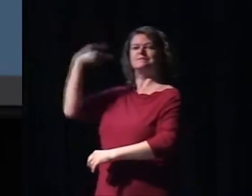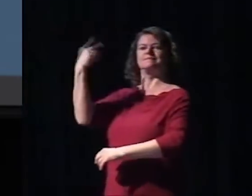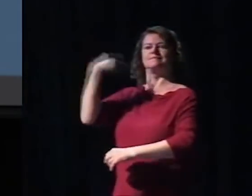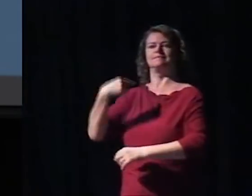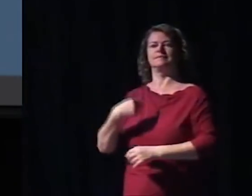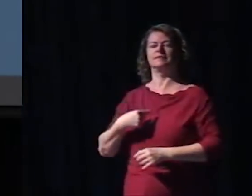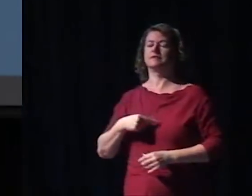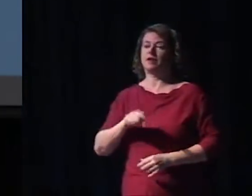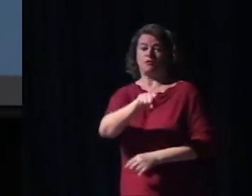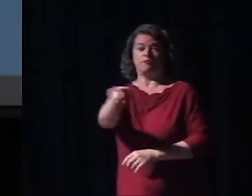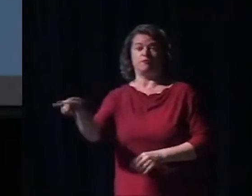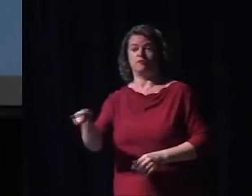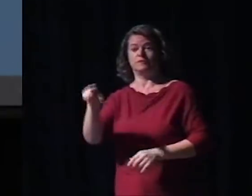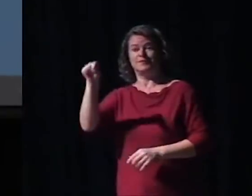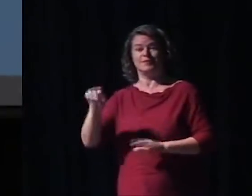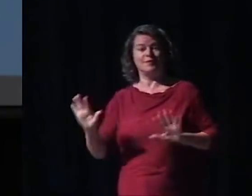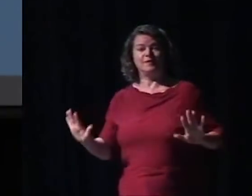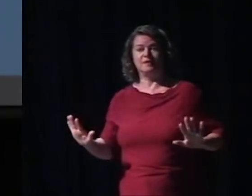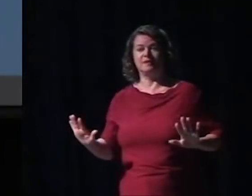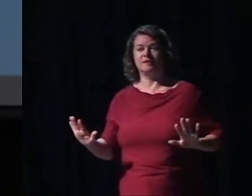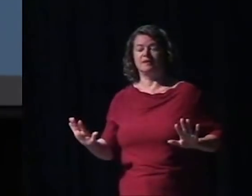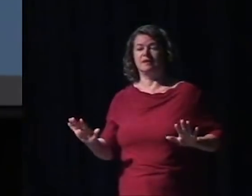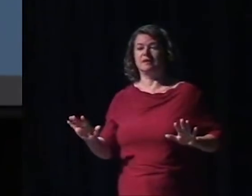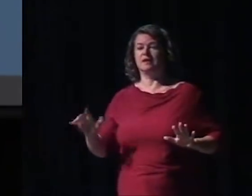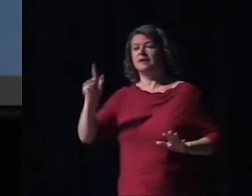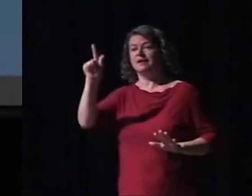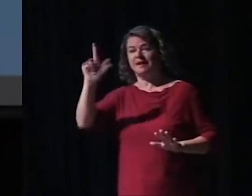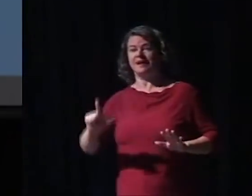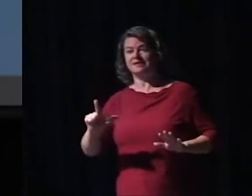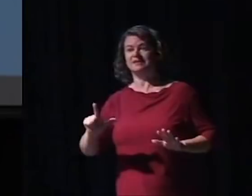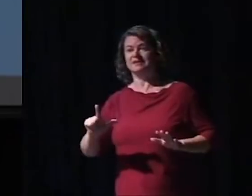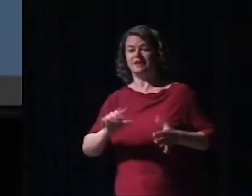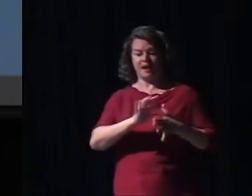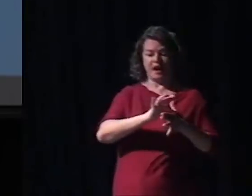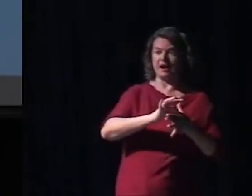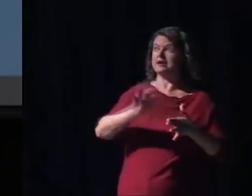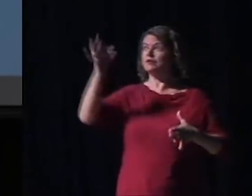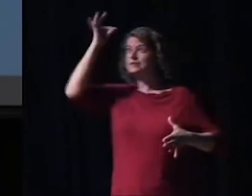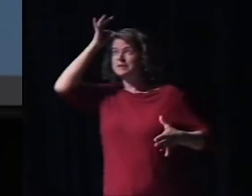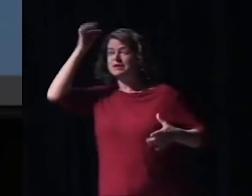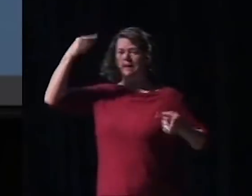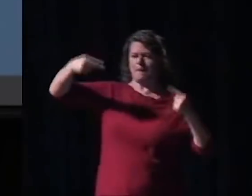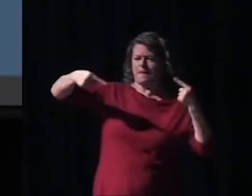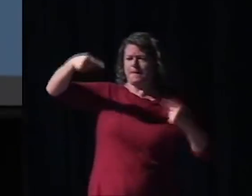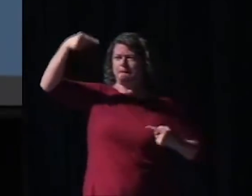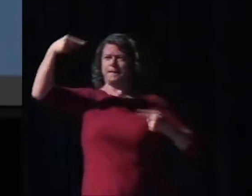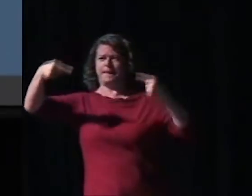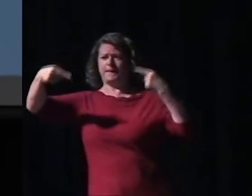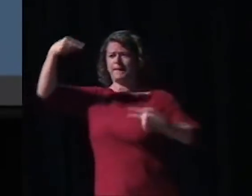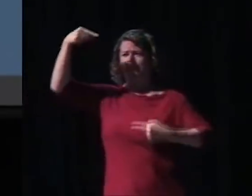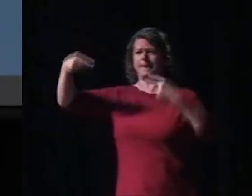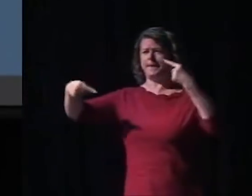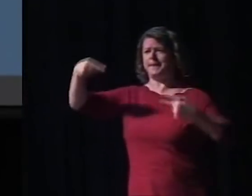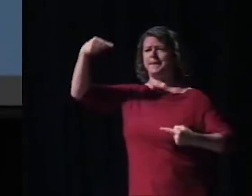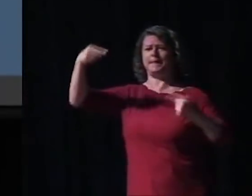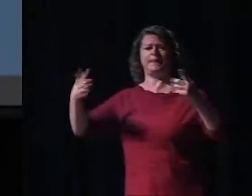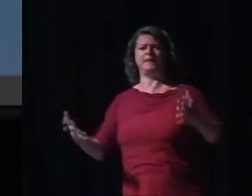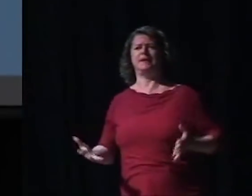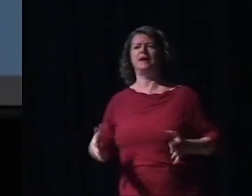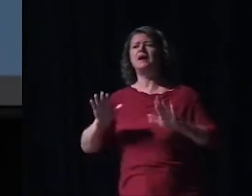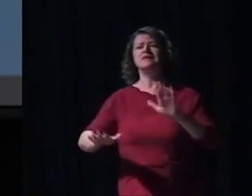Gálatas 5,17 diz que a carne, ela milita contra o Espírito contra a carne, você não fazer o que você quer. Ele é um